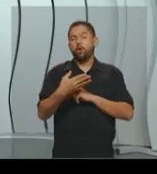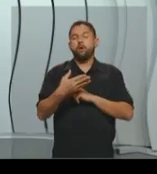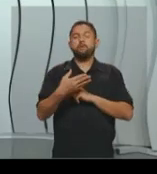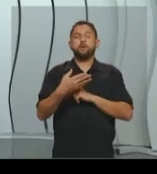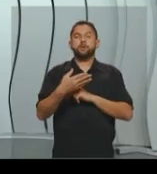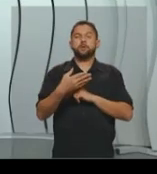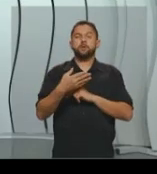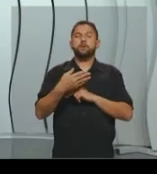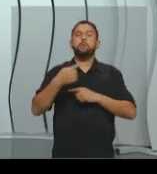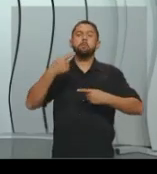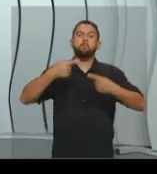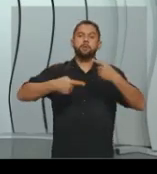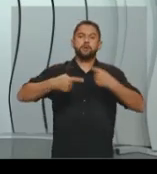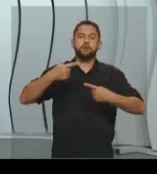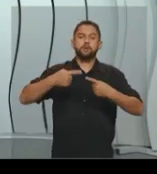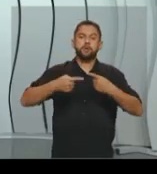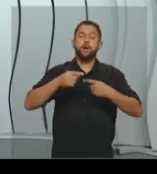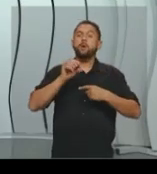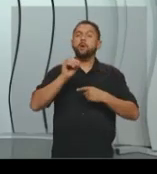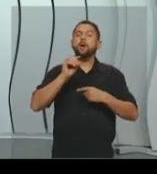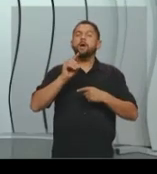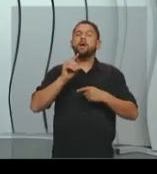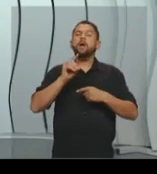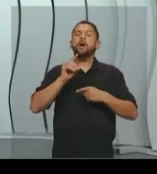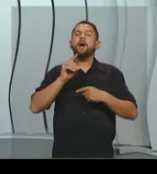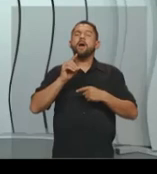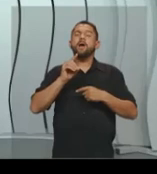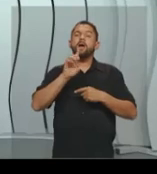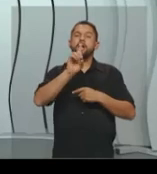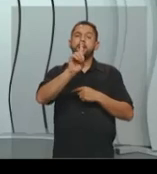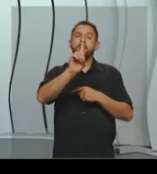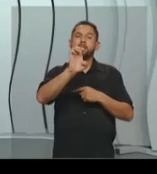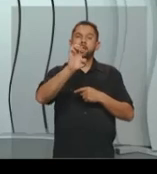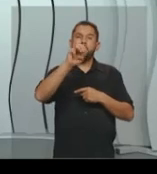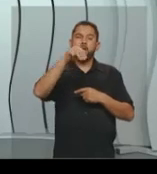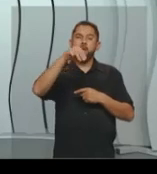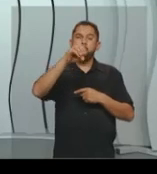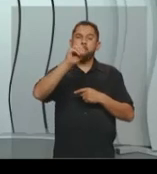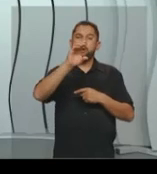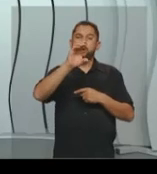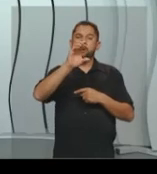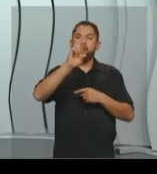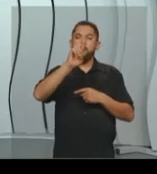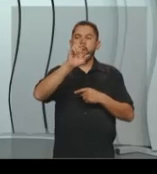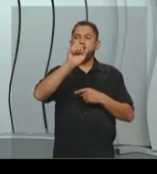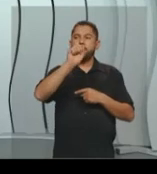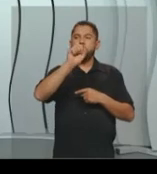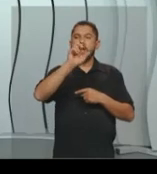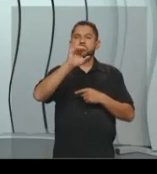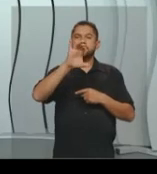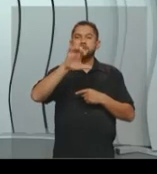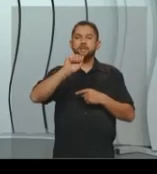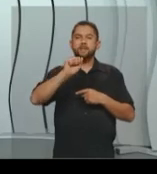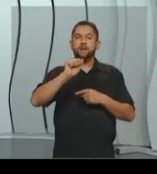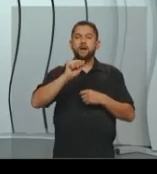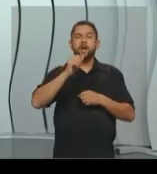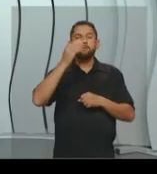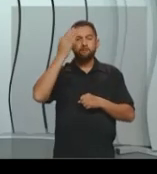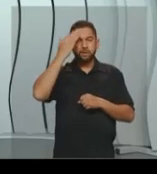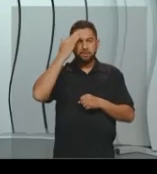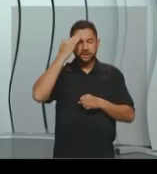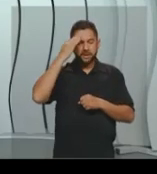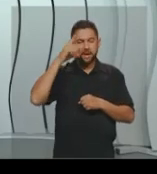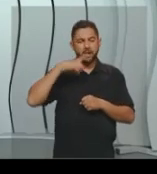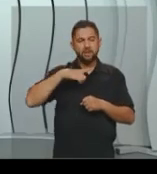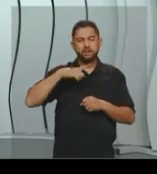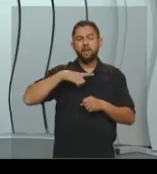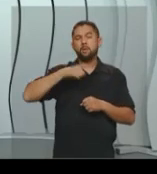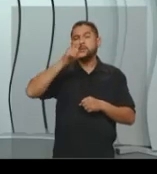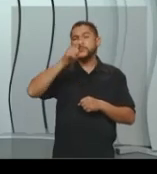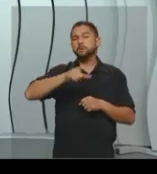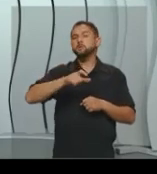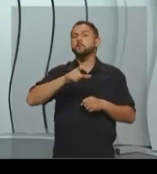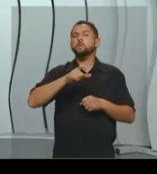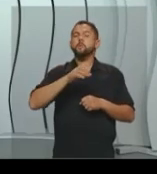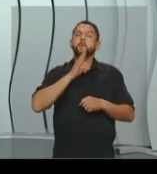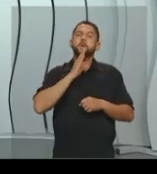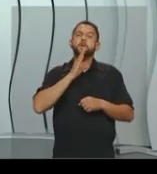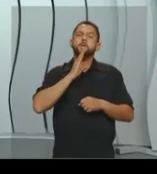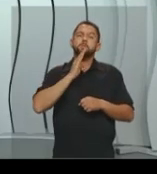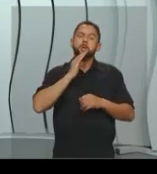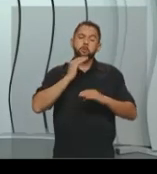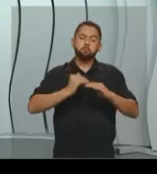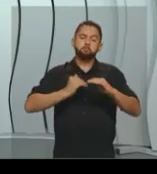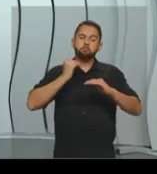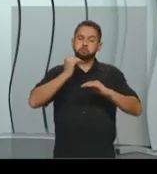que é a democracia. Então, Platão ele é antidemocrático, ele vai pensar numa monarquia governada pelo filósofo ou numa espécie de aristocracia em que